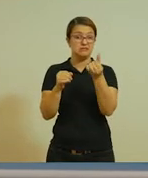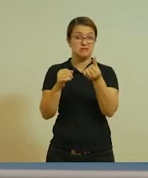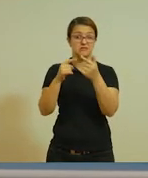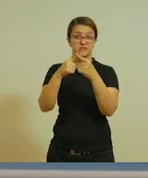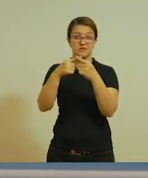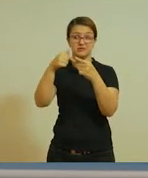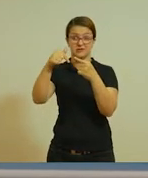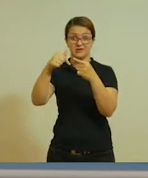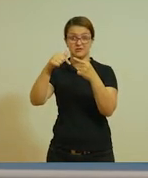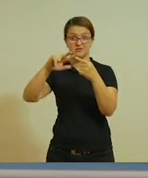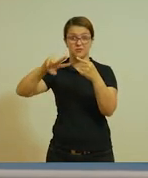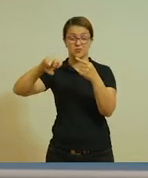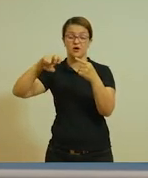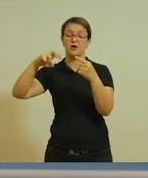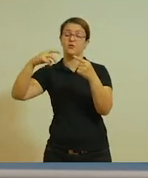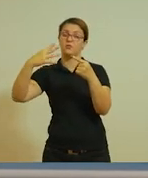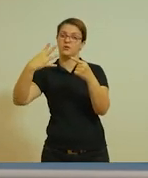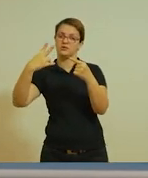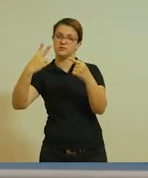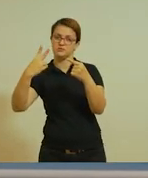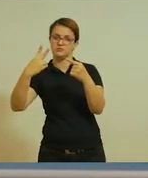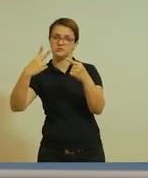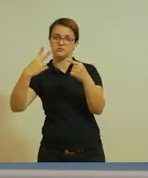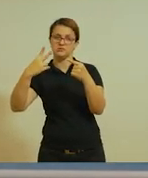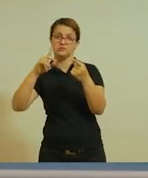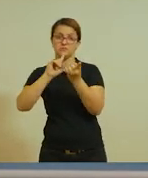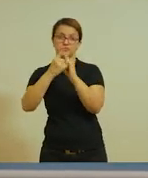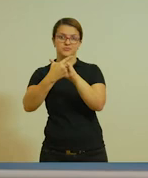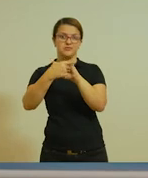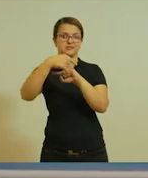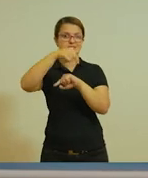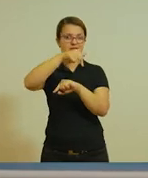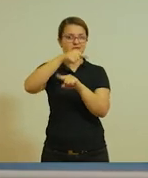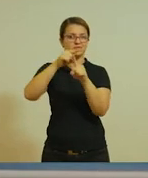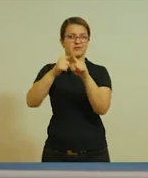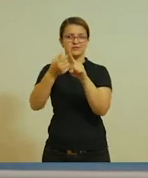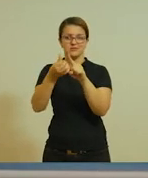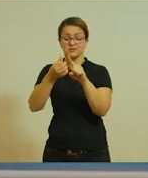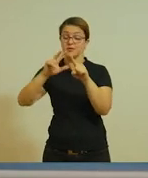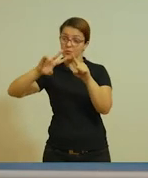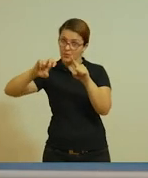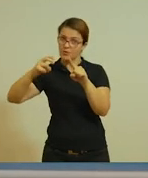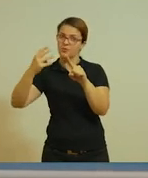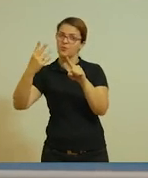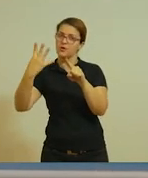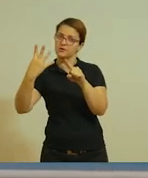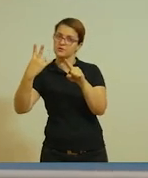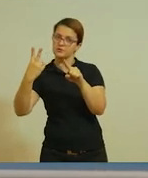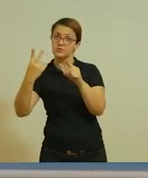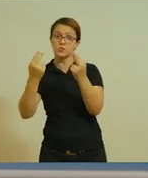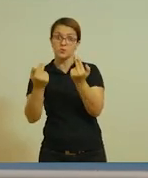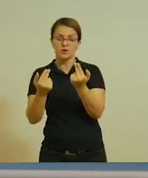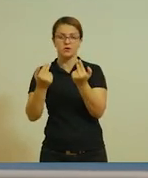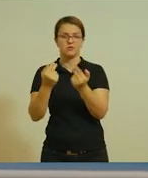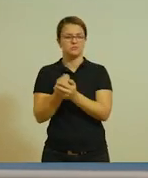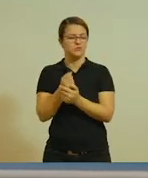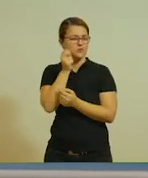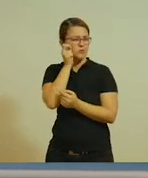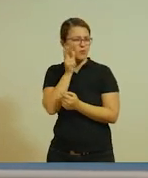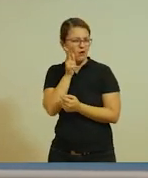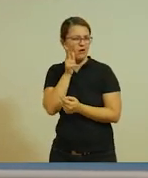7 é igual a 42, 7 vezes 6 também é igual a 42, certo? Então a Lúcia não foi preguiçosa, ela